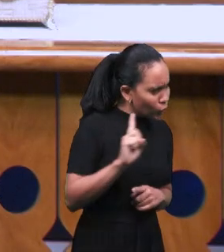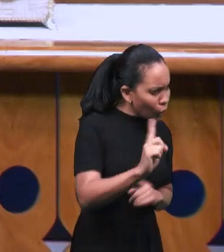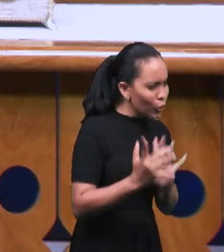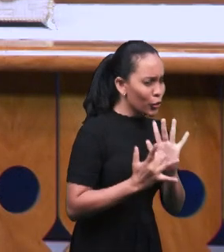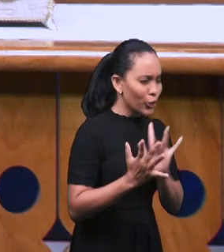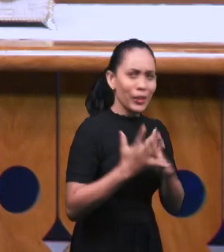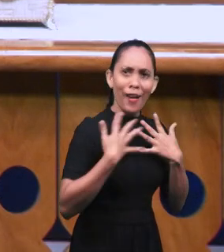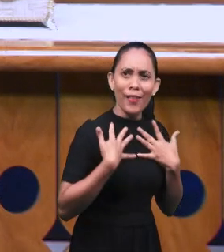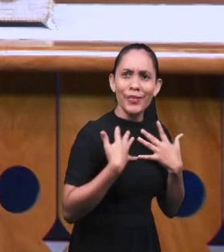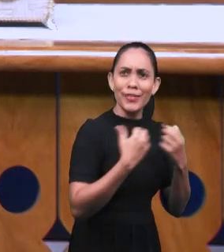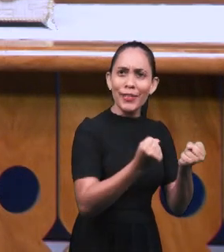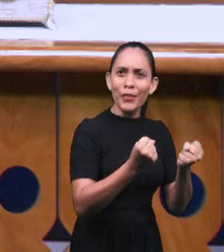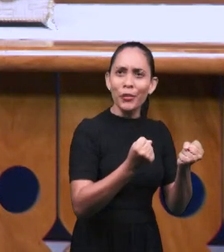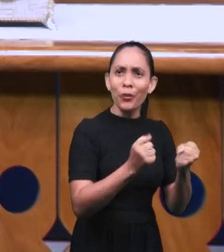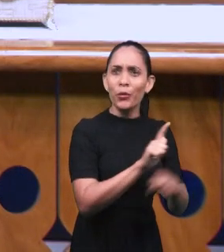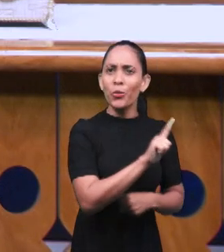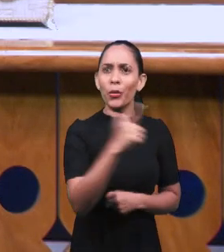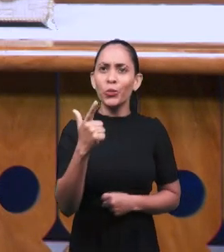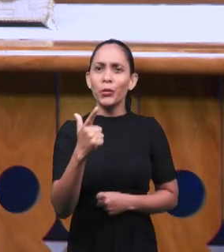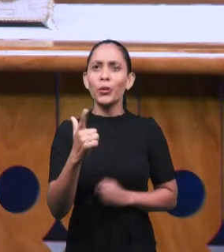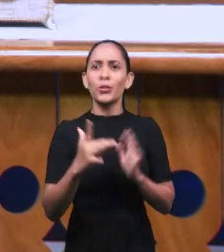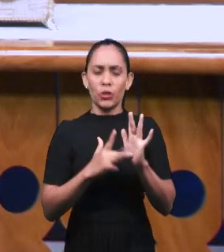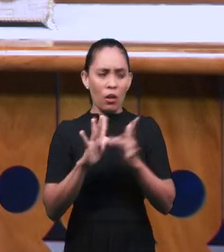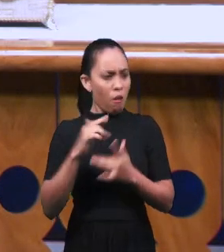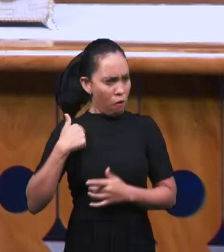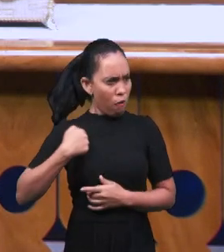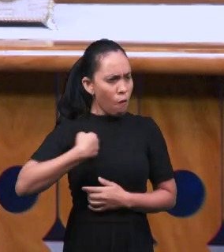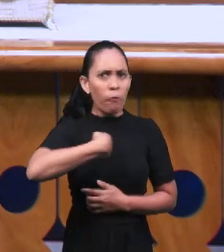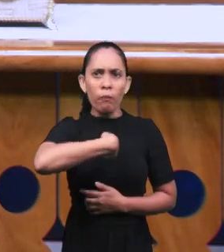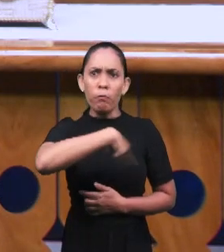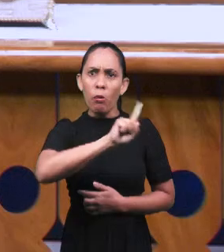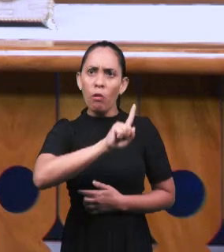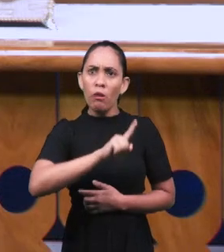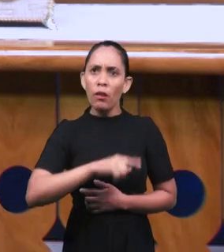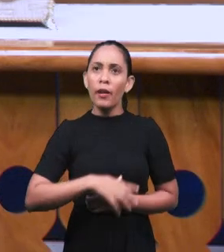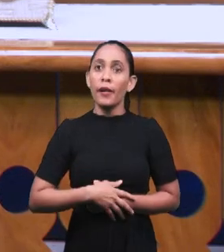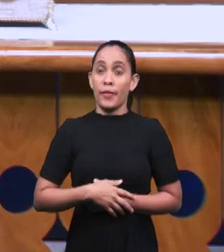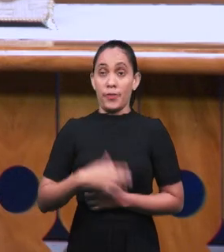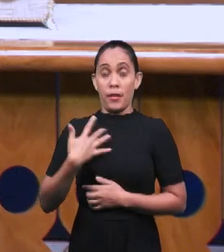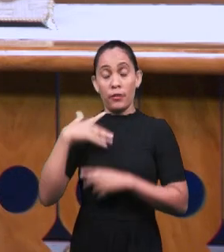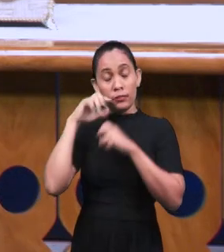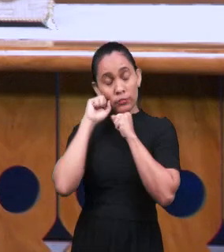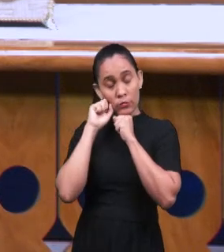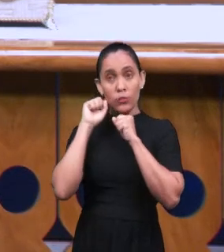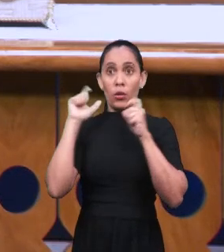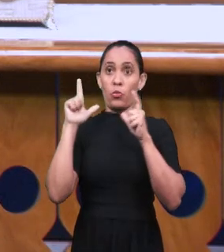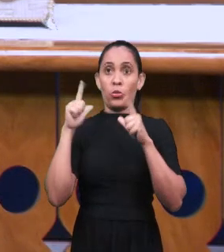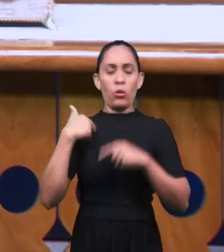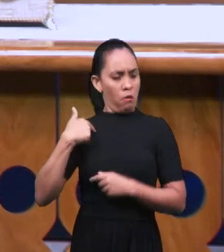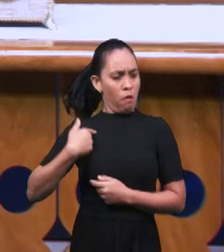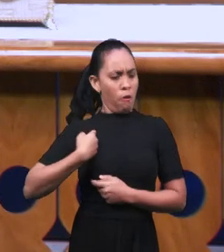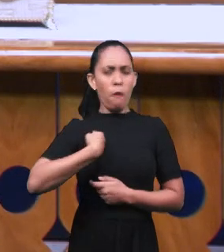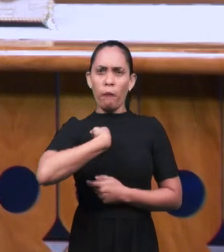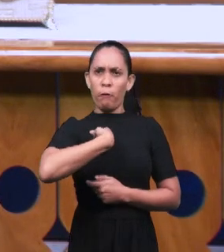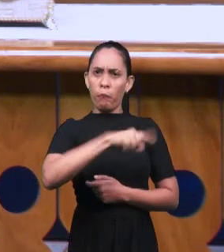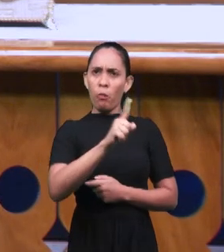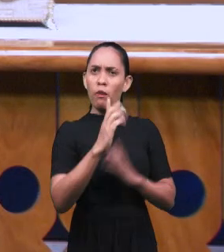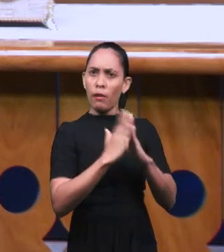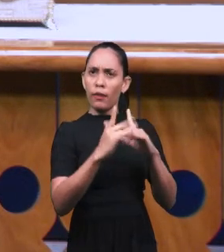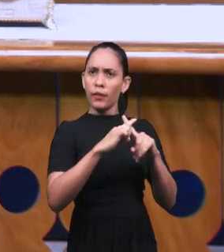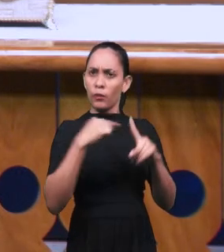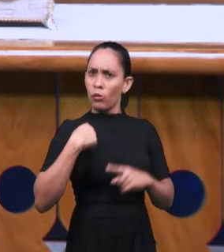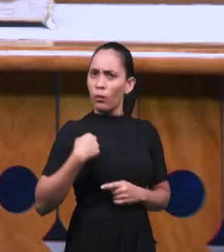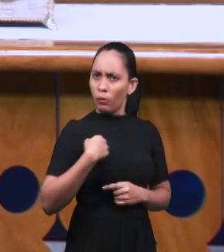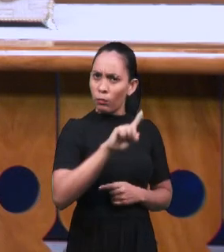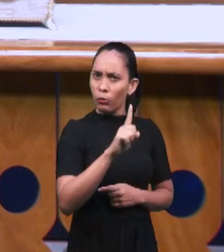dia, ela foi no domingo, disse: eu vou nessa igreja. Acordou no domingo, disse: eu vou para essa igreja, vou lá, vou ver